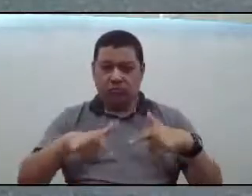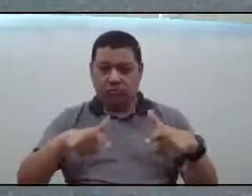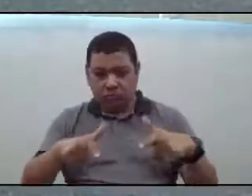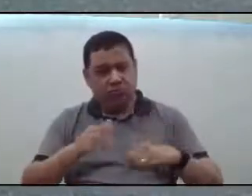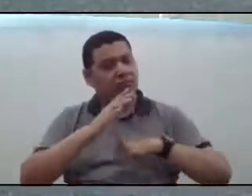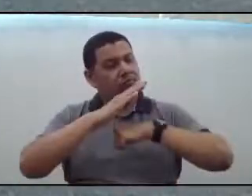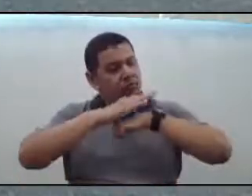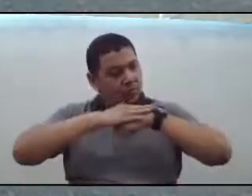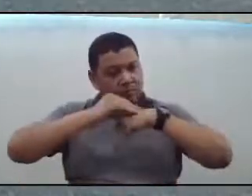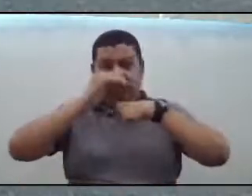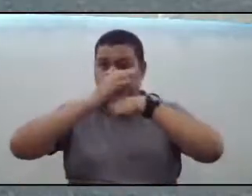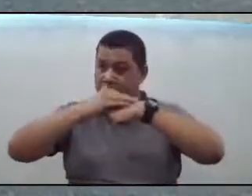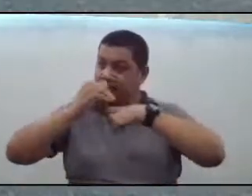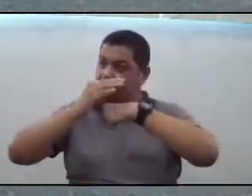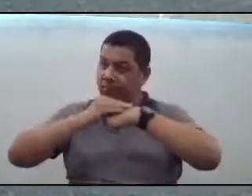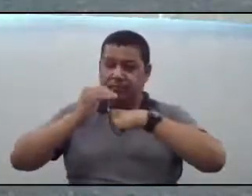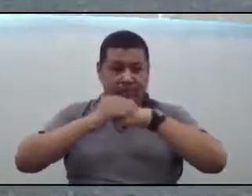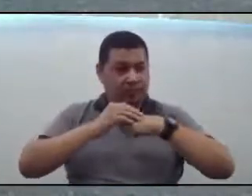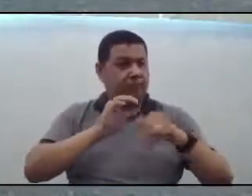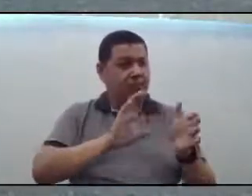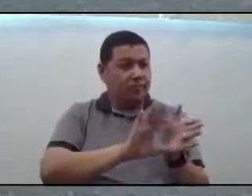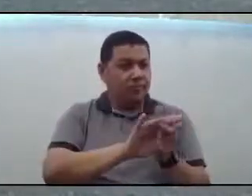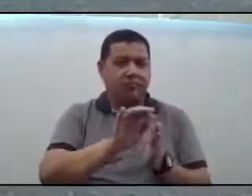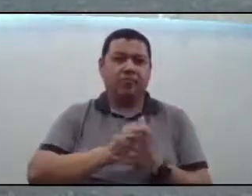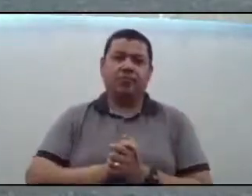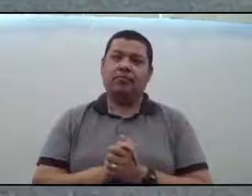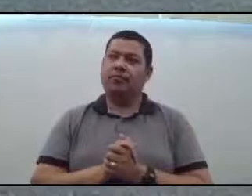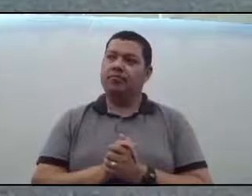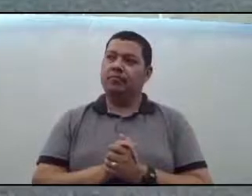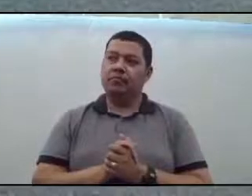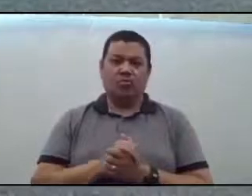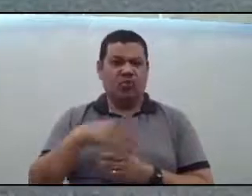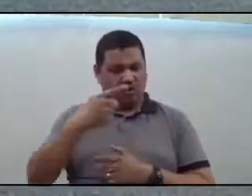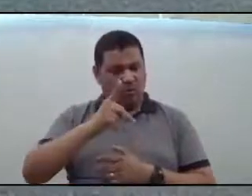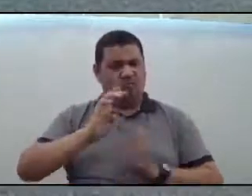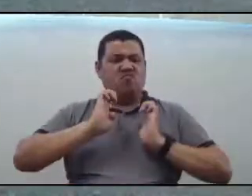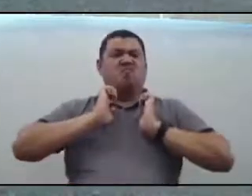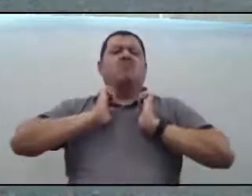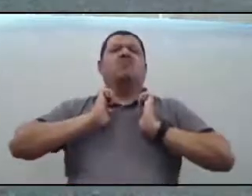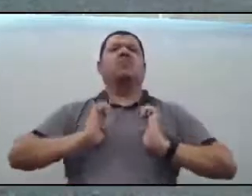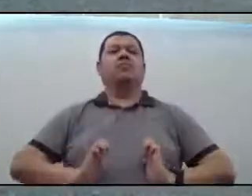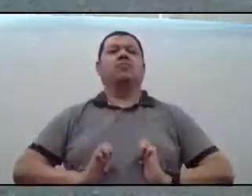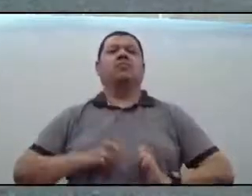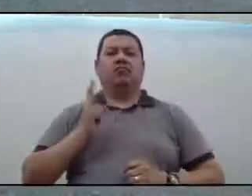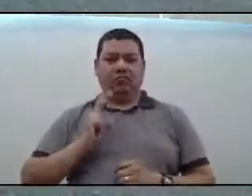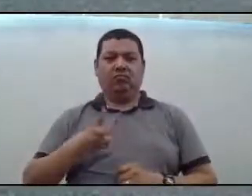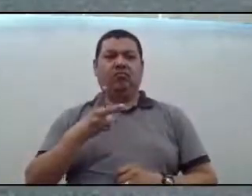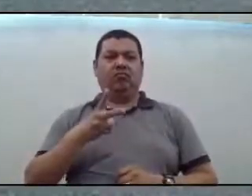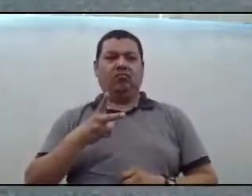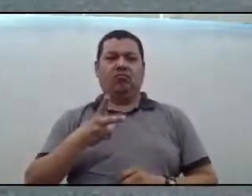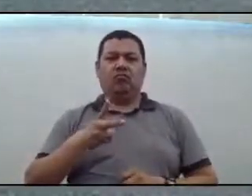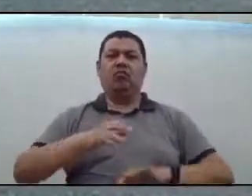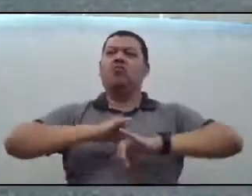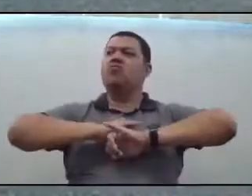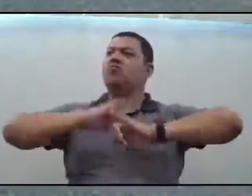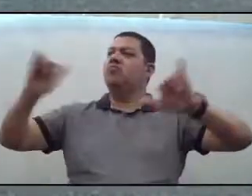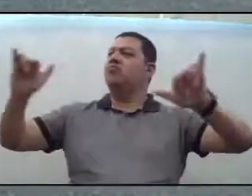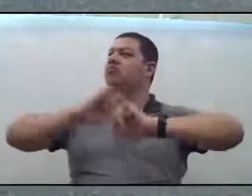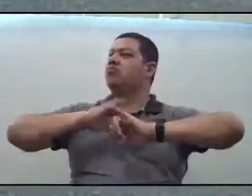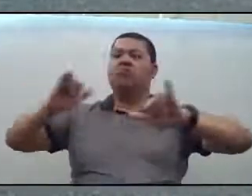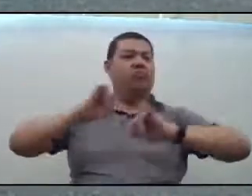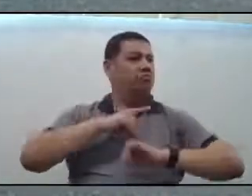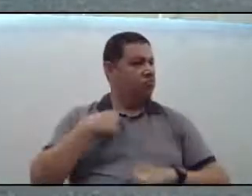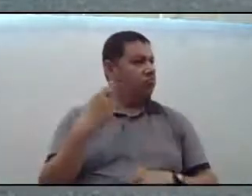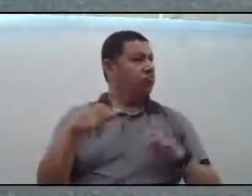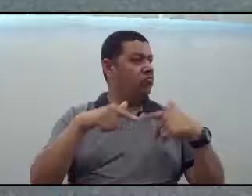senhor teve pelo município de Cacoal, a postura que o senhor teve de sempre postar o nosso trabalho aqui, não só o